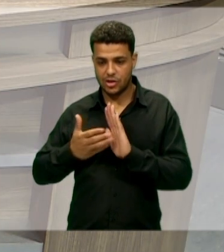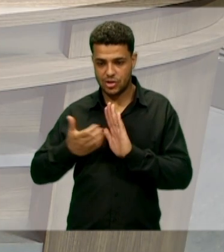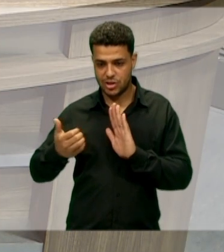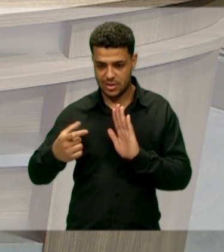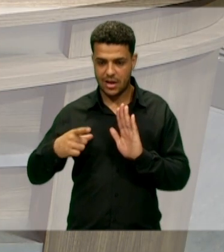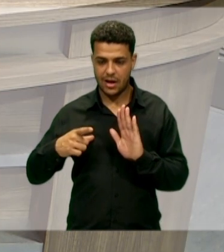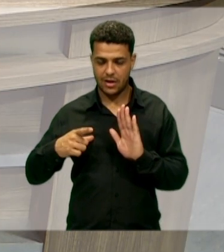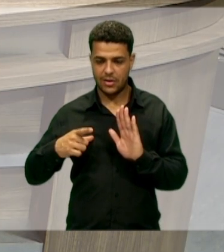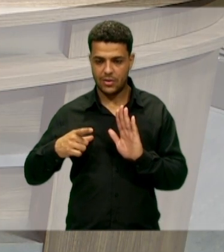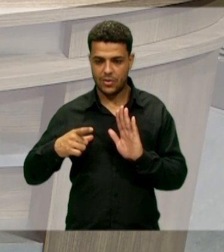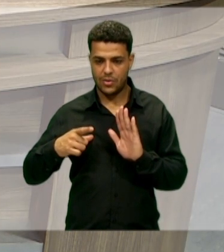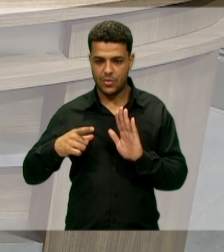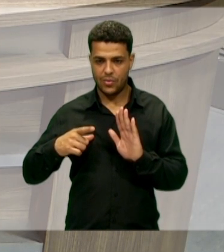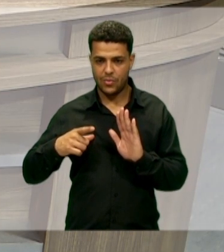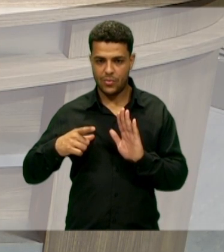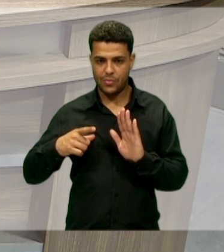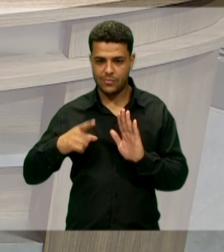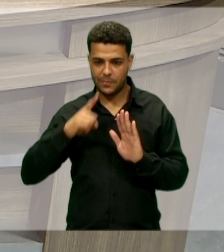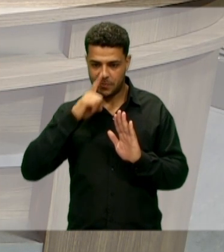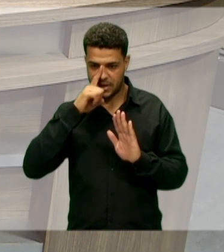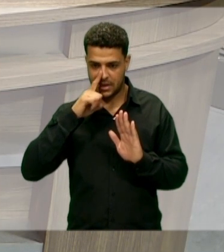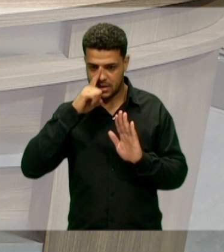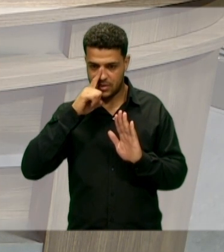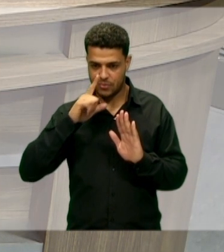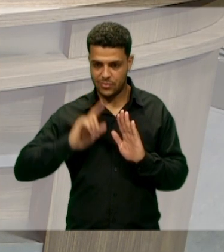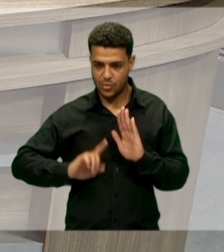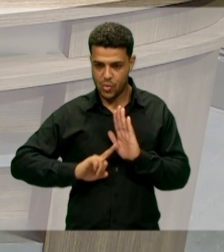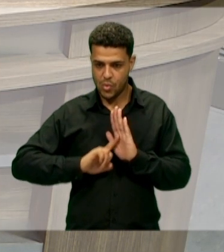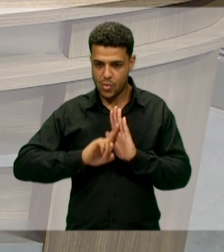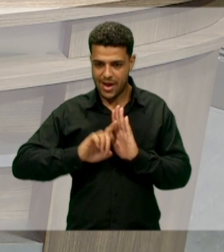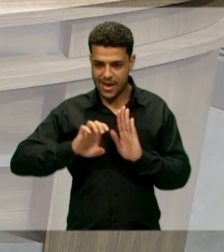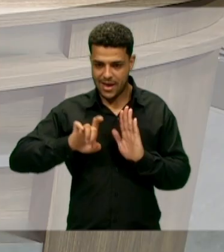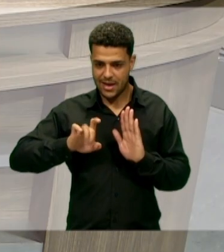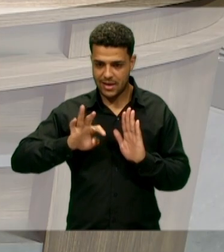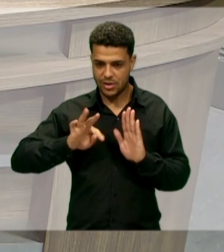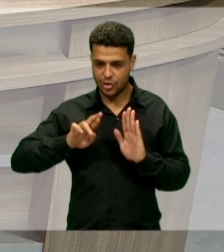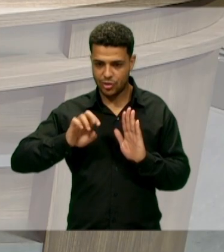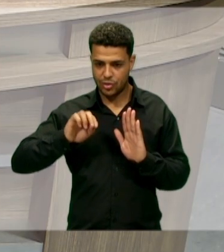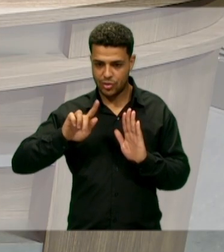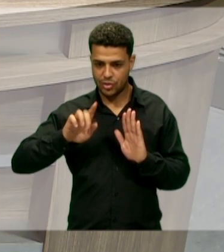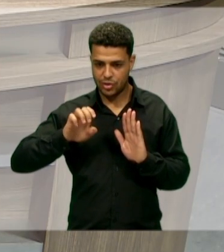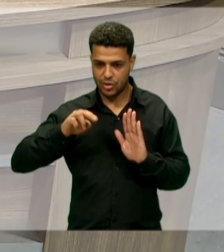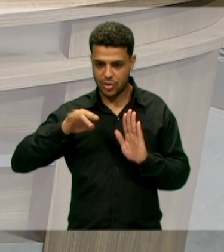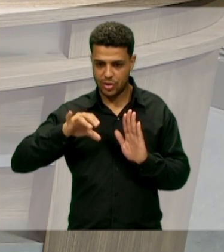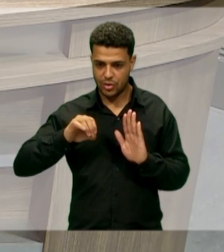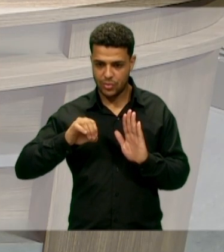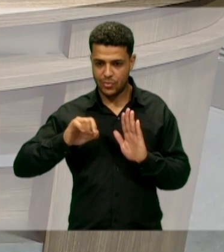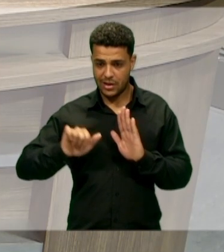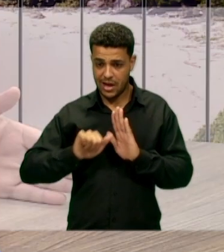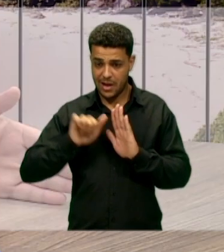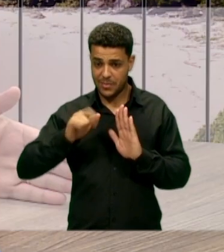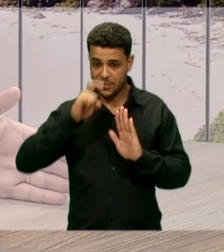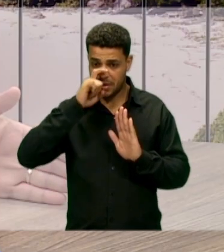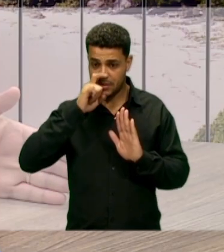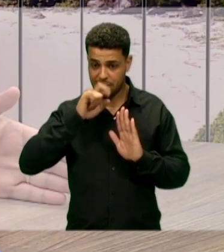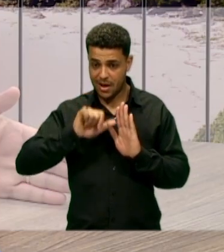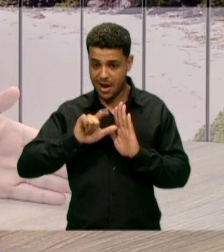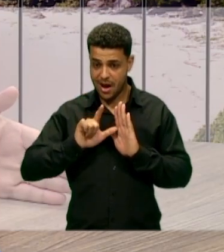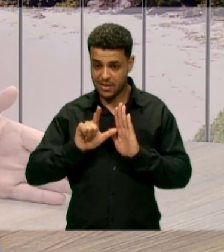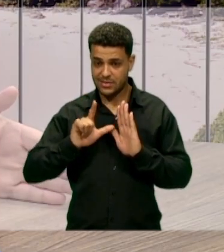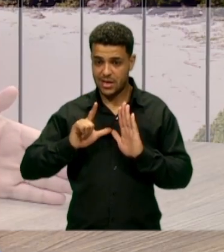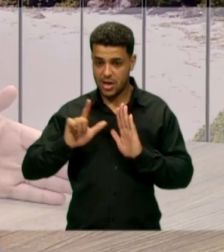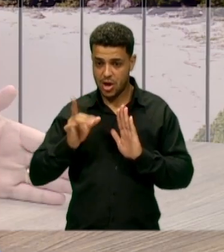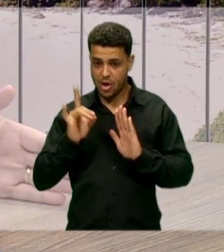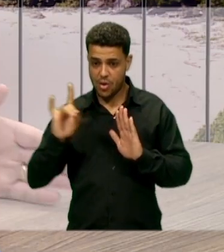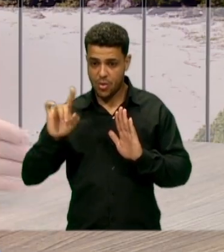levem a um aumento nas concentrações de estrogênio é fundamental. Aquela paciente que teve a primeira menstruação precoce e